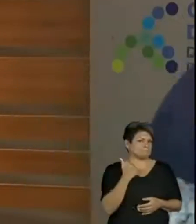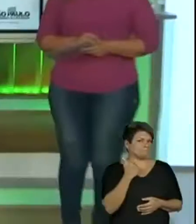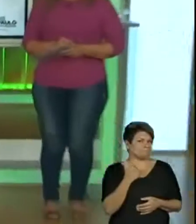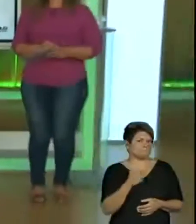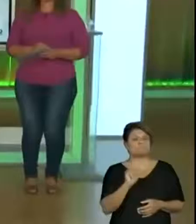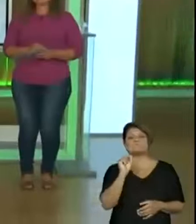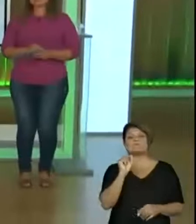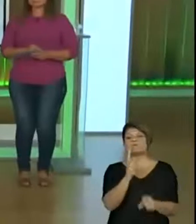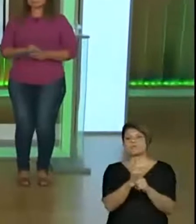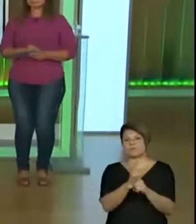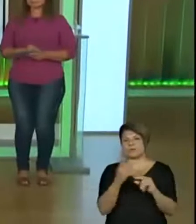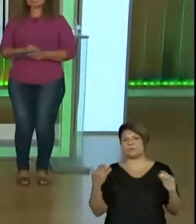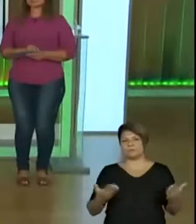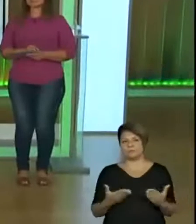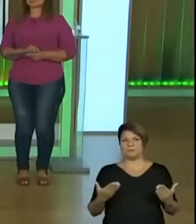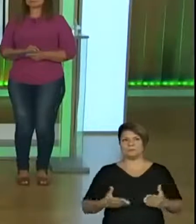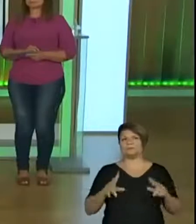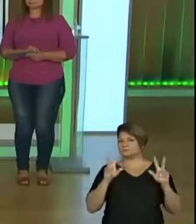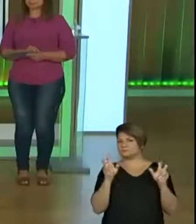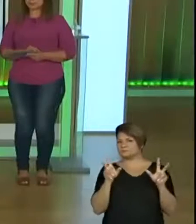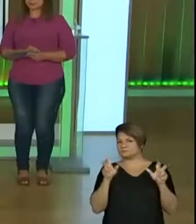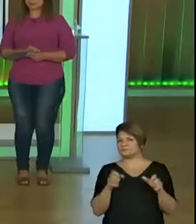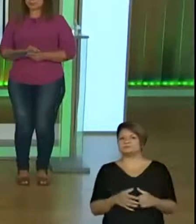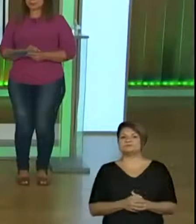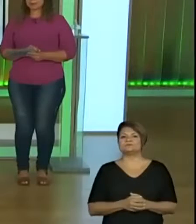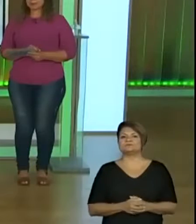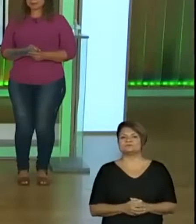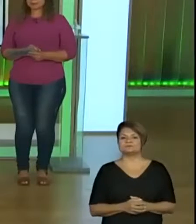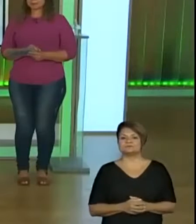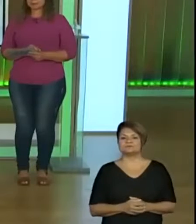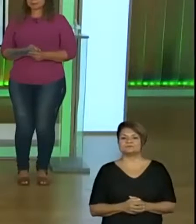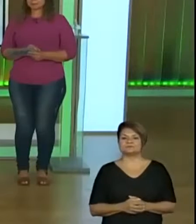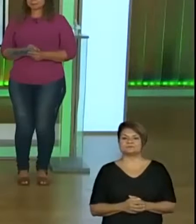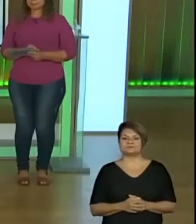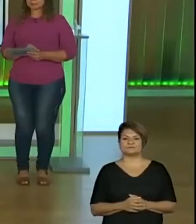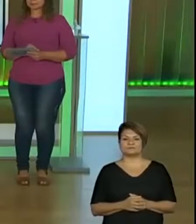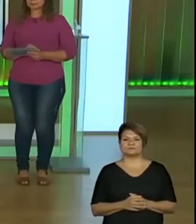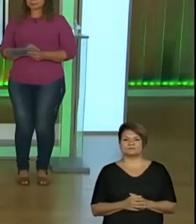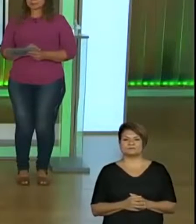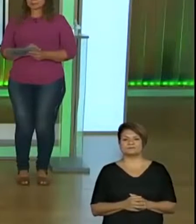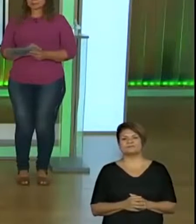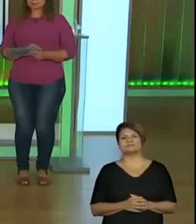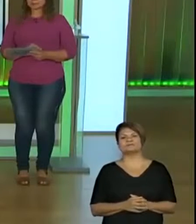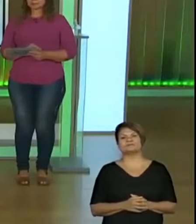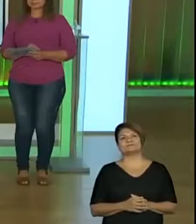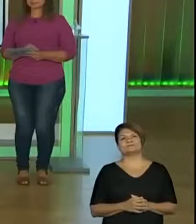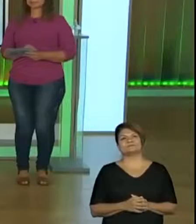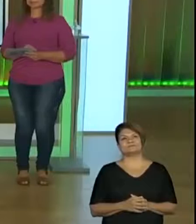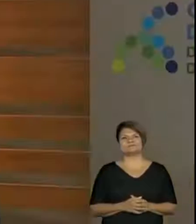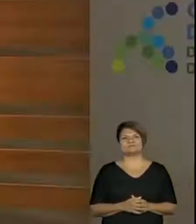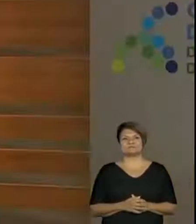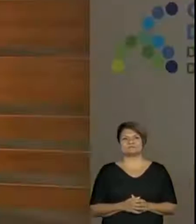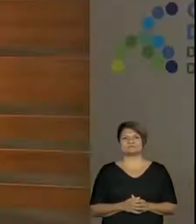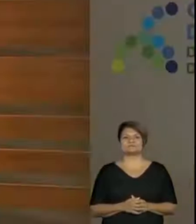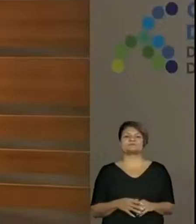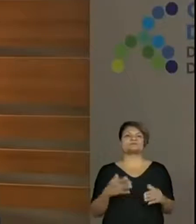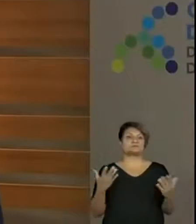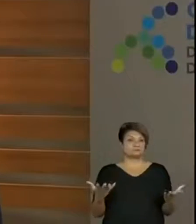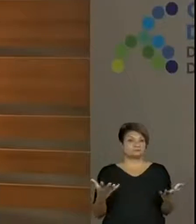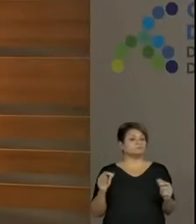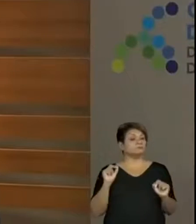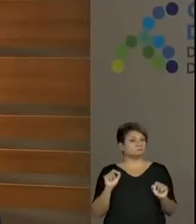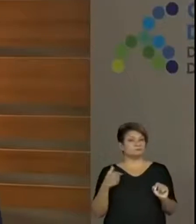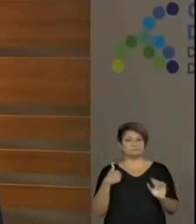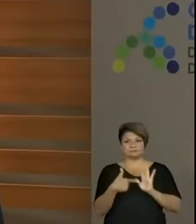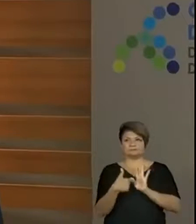descobrir o que a gente tem de aula hoje. Vamos. Achei. Olha só, o que eu vou